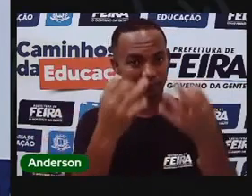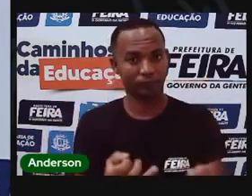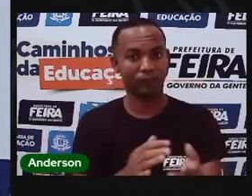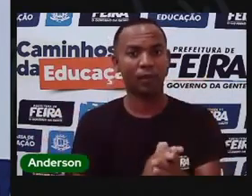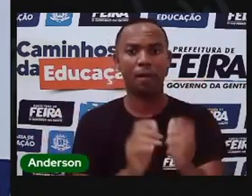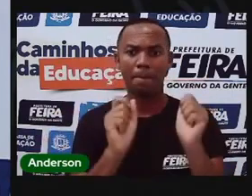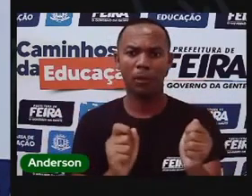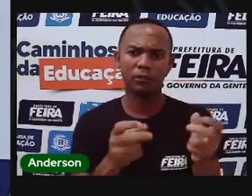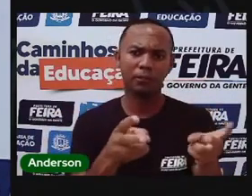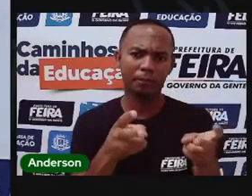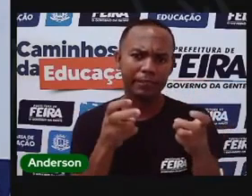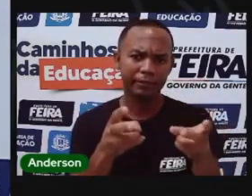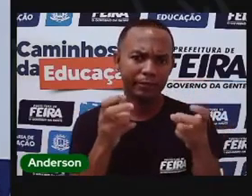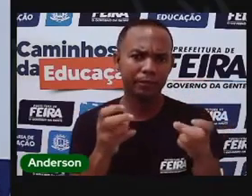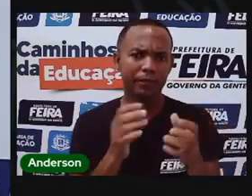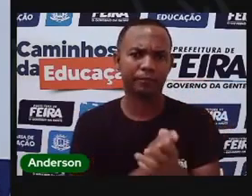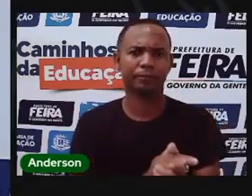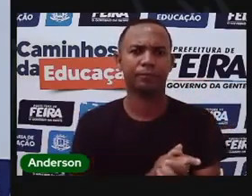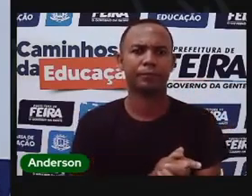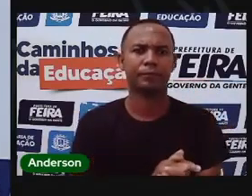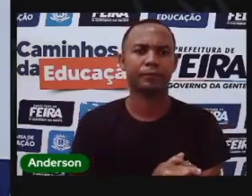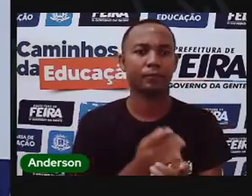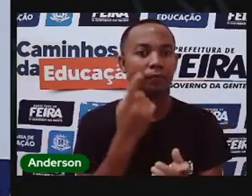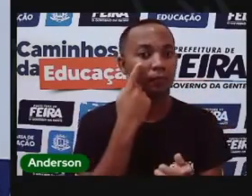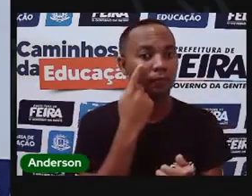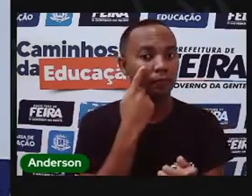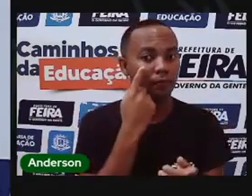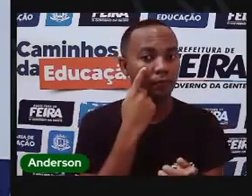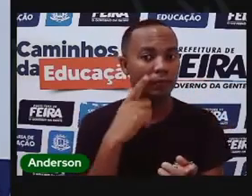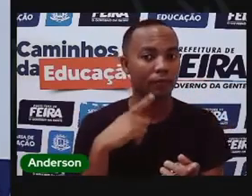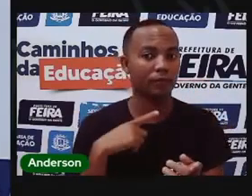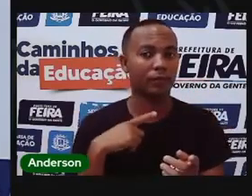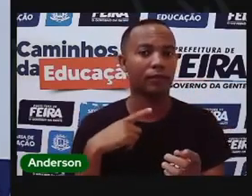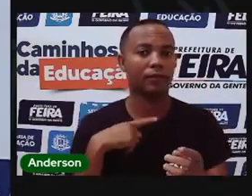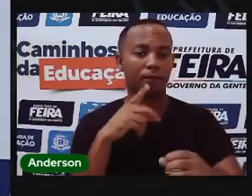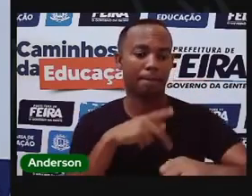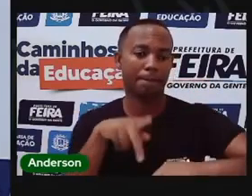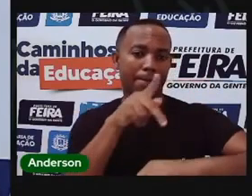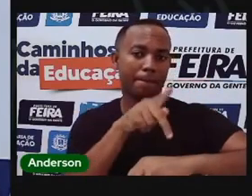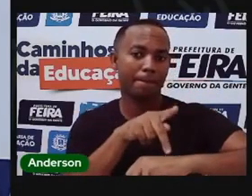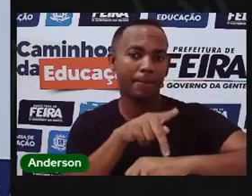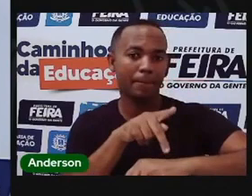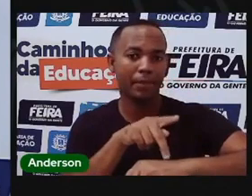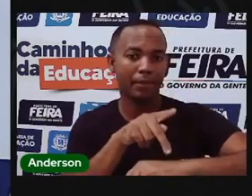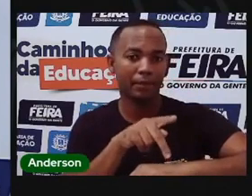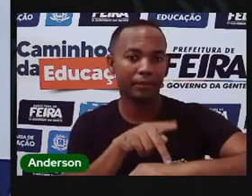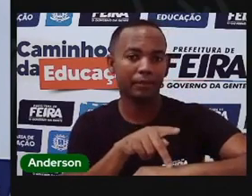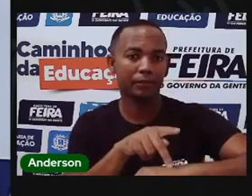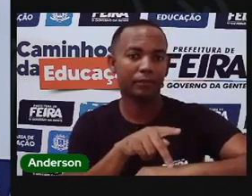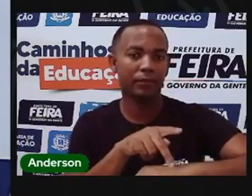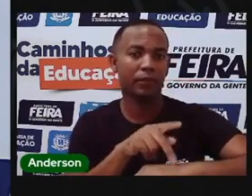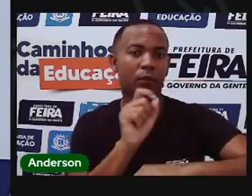vocês podem perceber o seguinte: olha só. Aqui, pedras, tá vendo? Na parte de baixo, e aqui é um